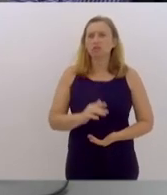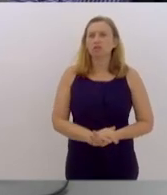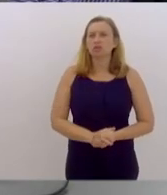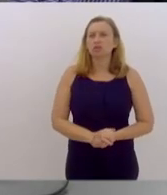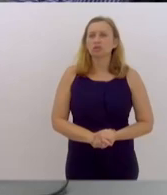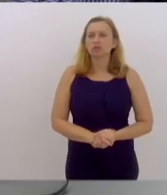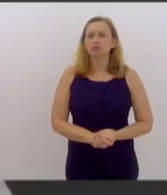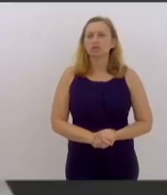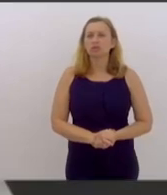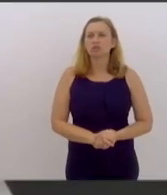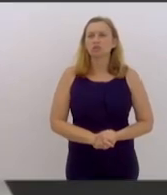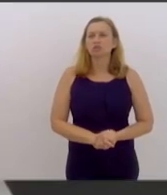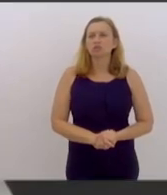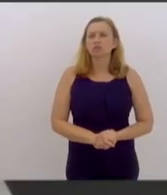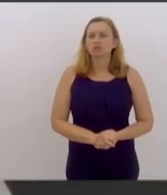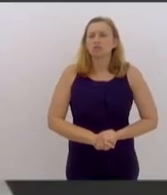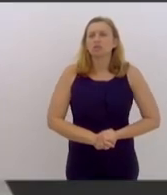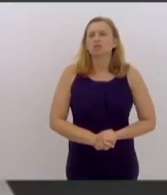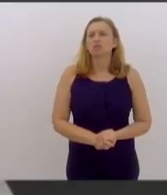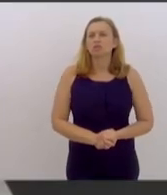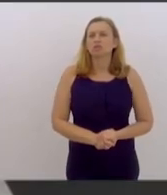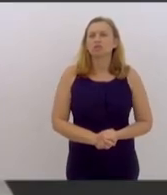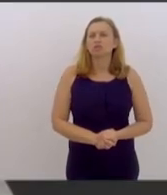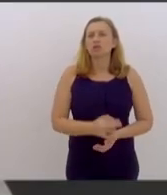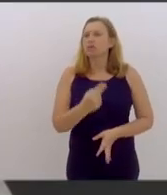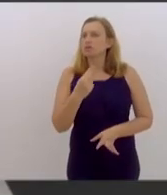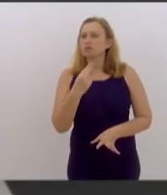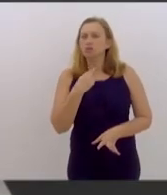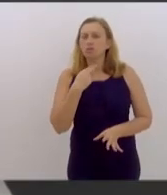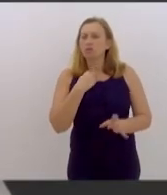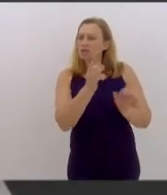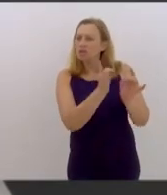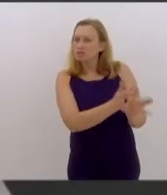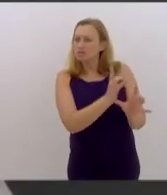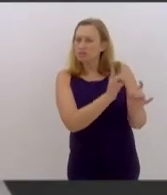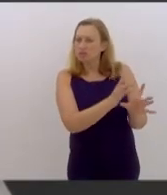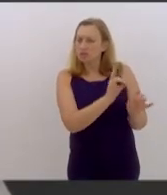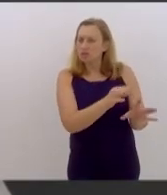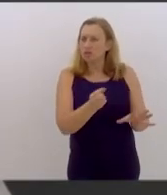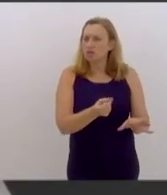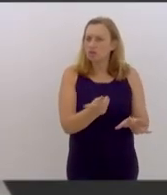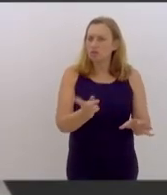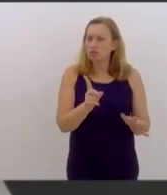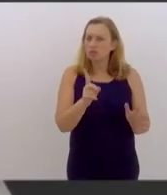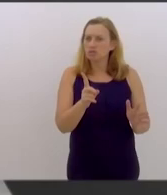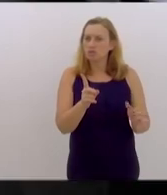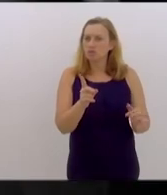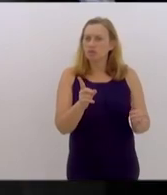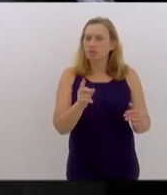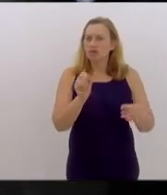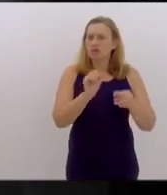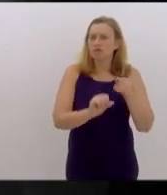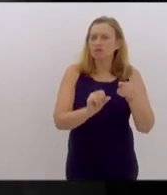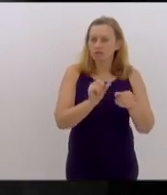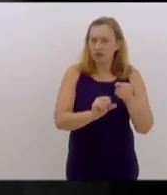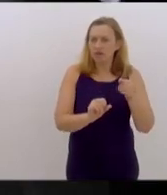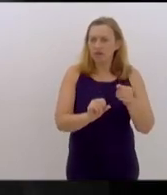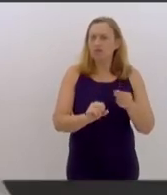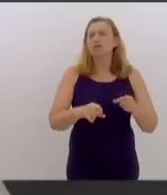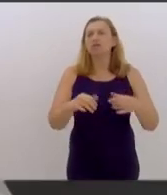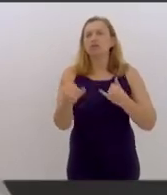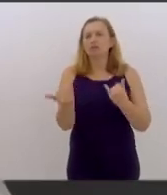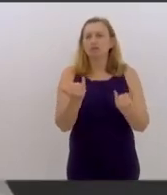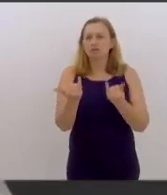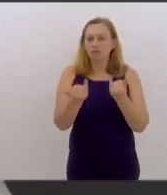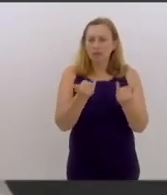ao longo da malha Ferroviária não poderão ser regido enquanto não fosse executado a sua diretoria porque nós temos informação